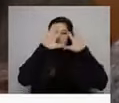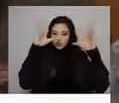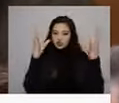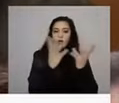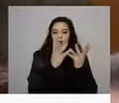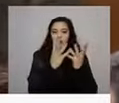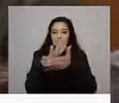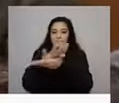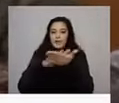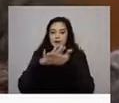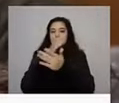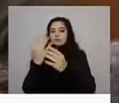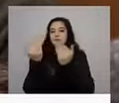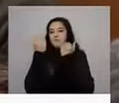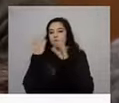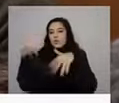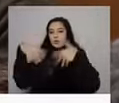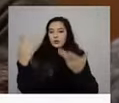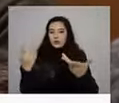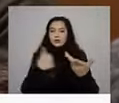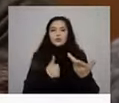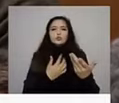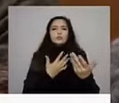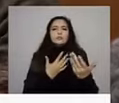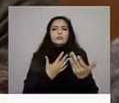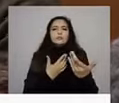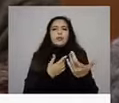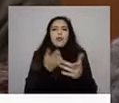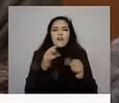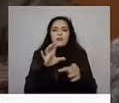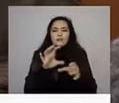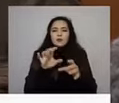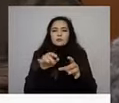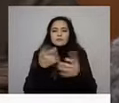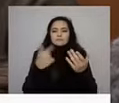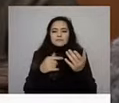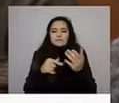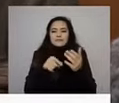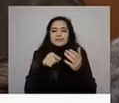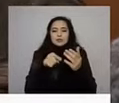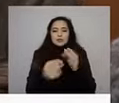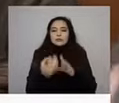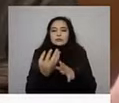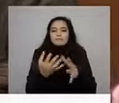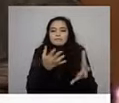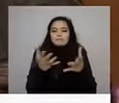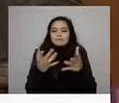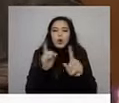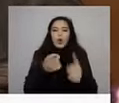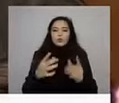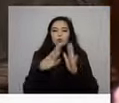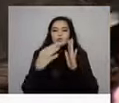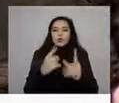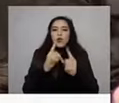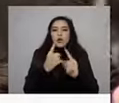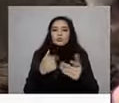em algum tipo de dados, eu gostaria de saber qual é a fonte, de onde é que vêm esses dados e em que é que essa estimativa, mesmo que grosseira,